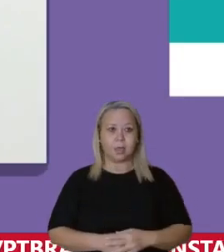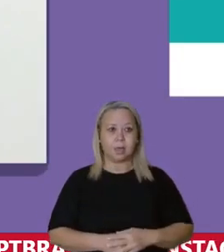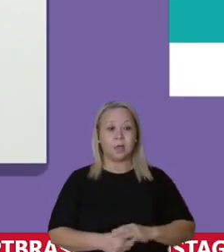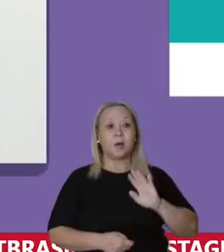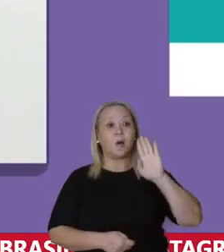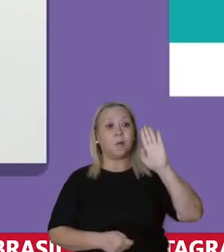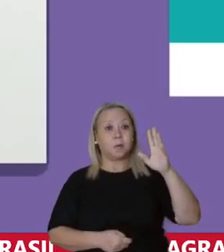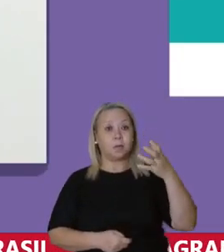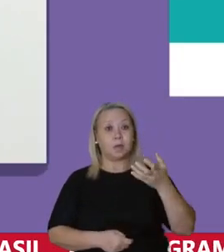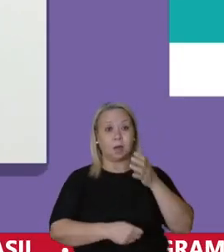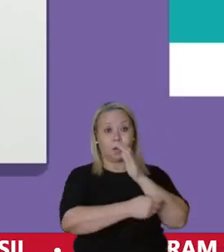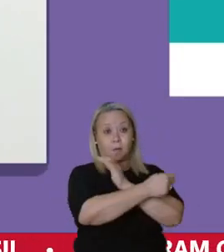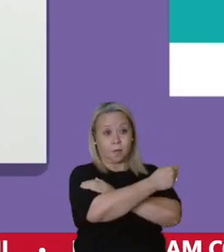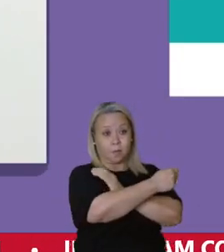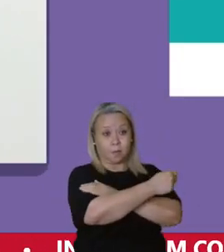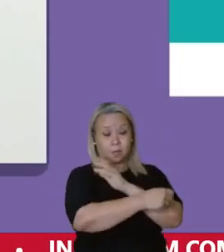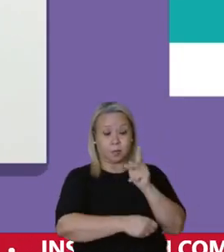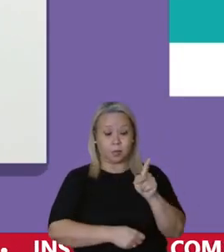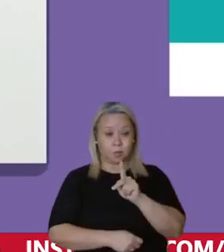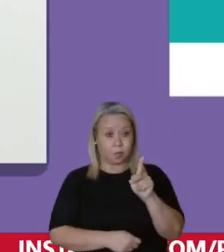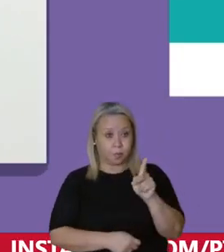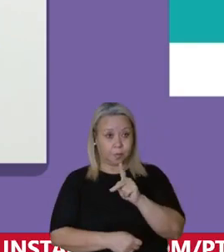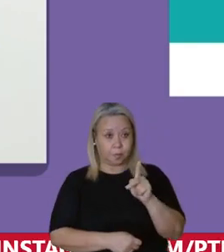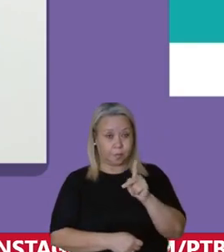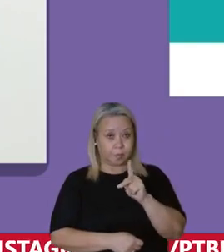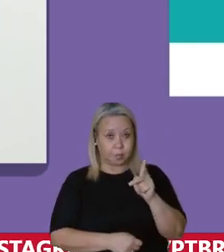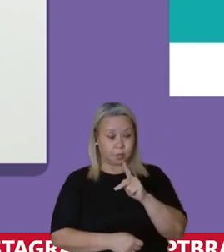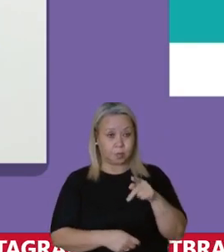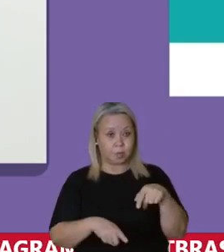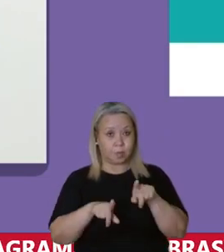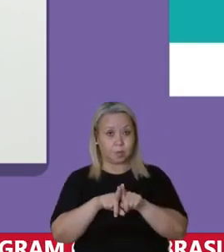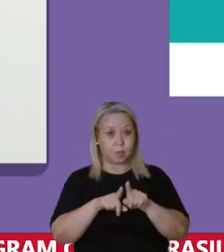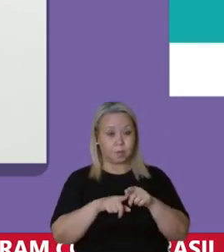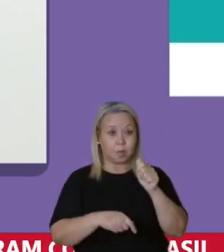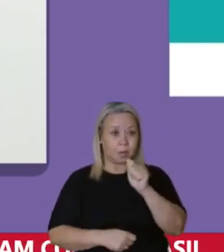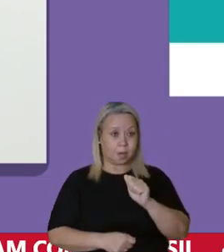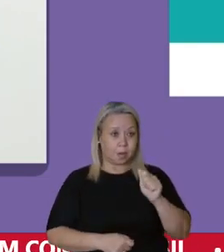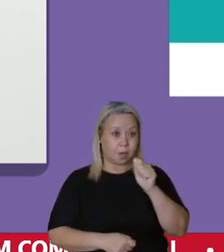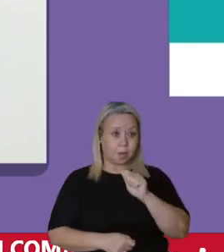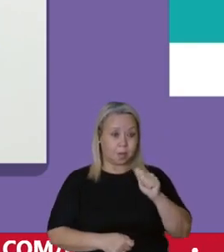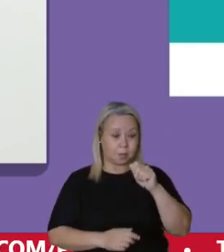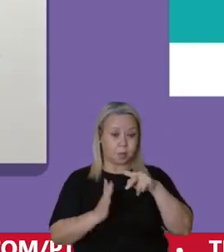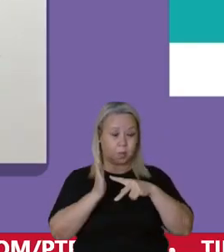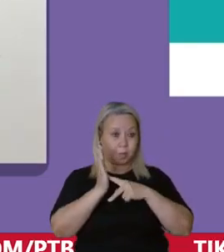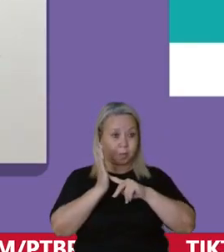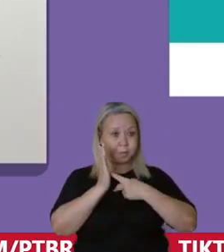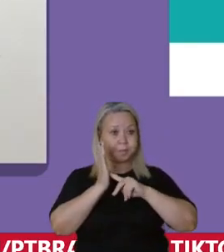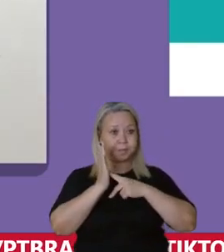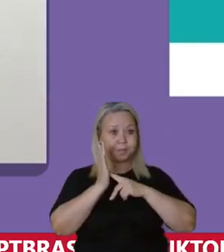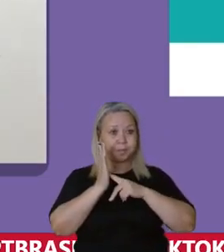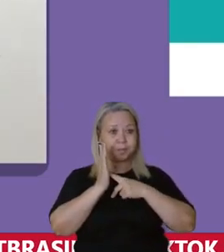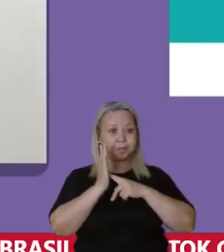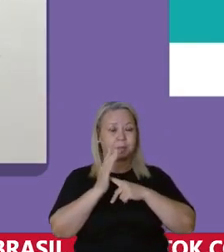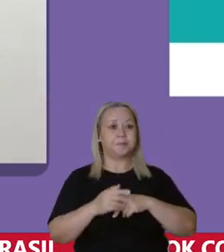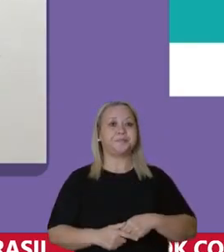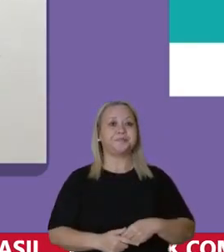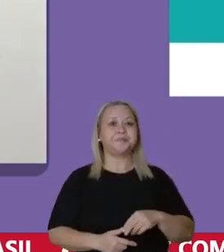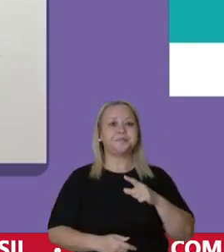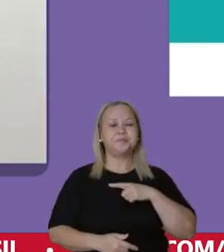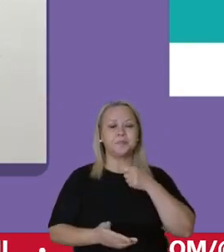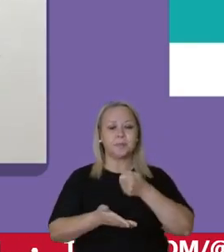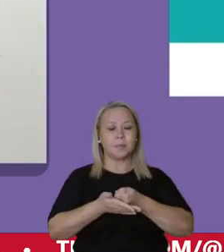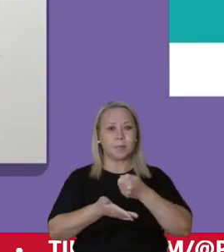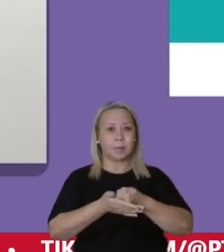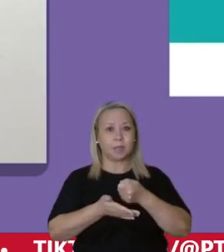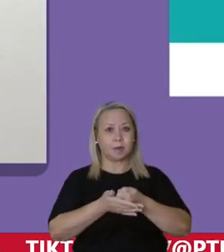feminista, professora, pesquisadora, assessora sindical e tenho dedicado